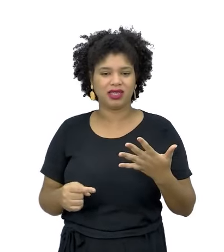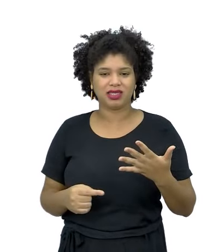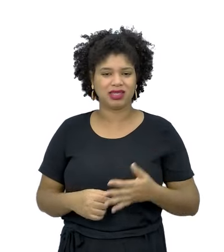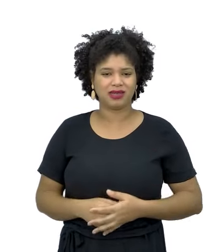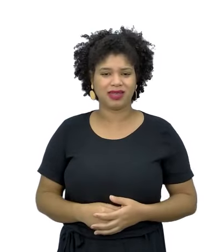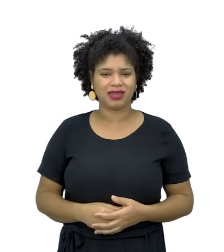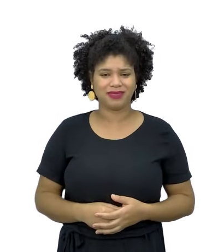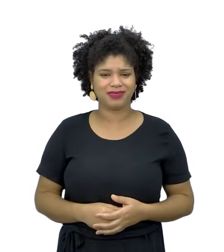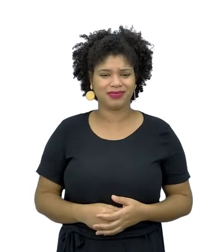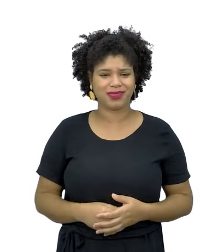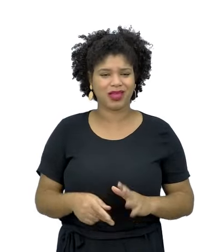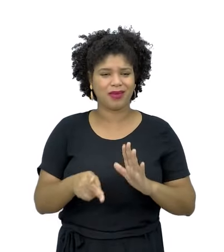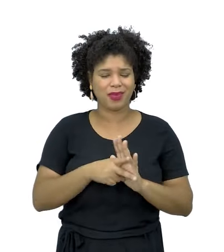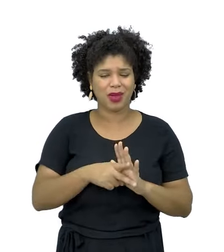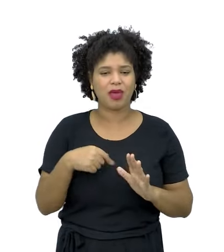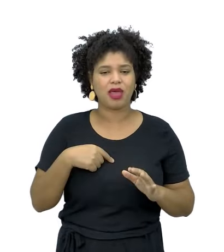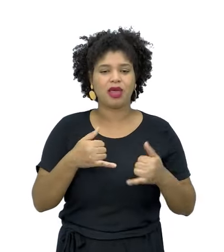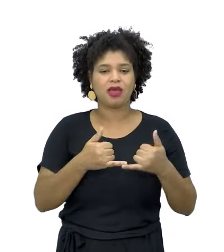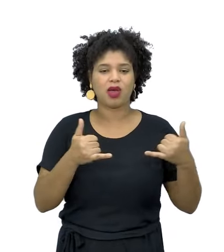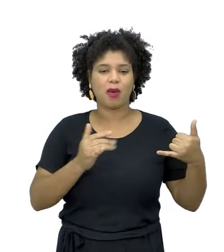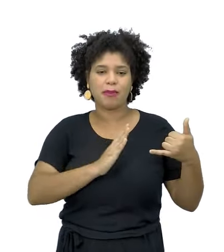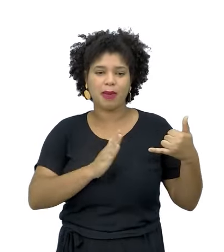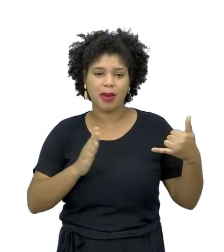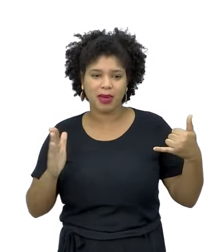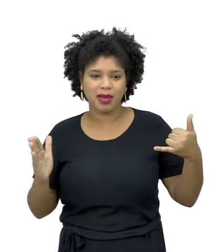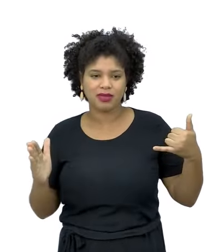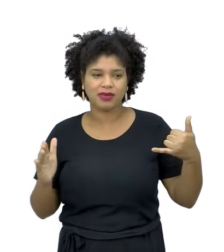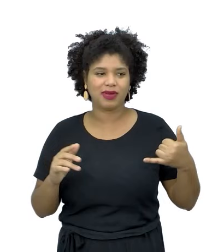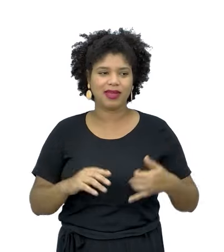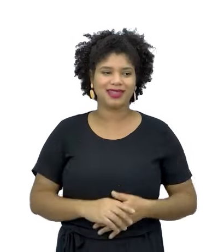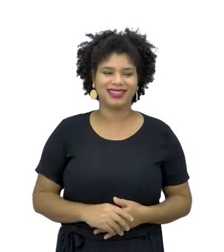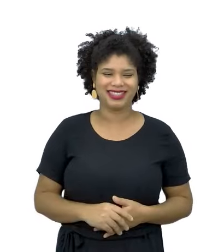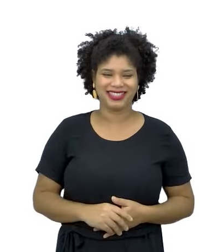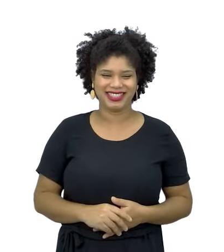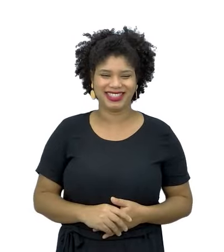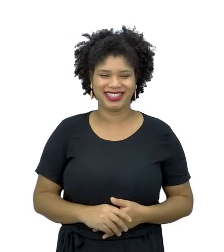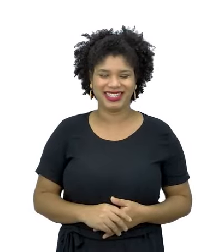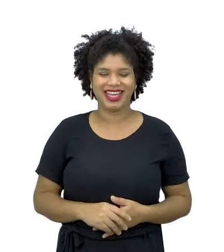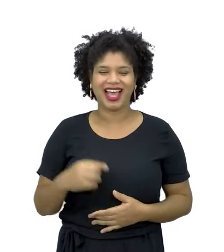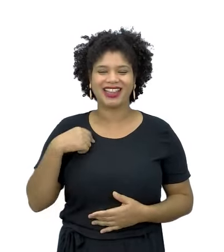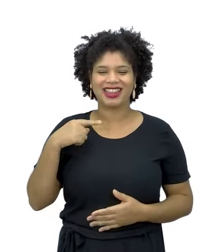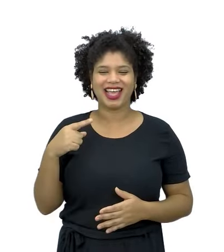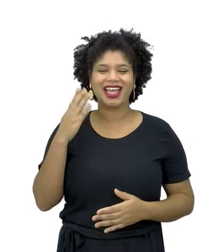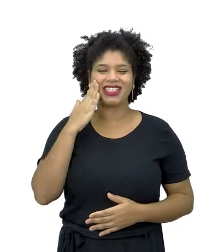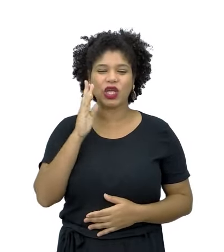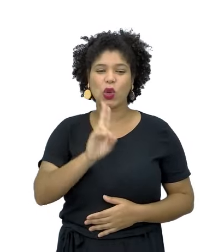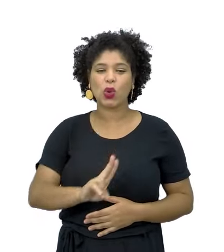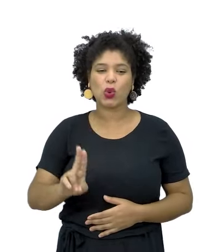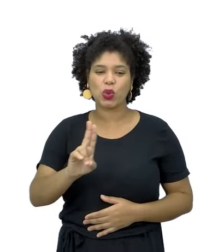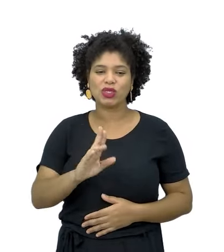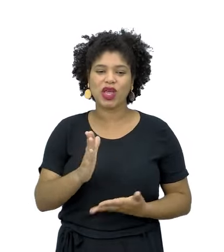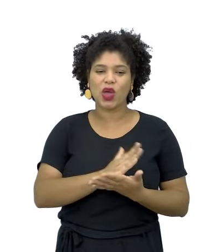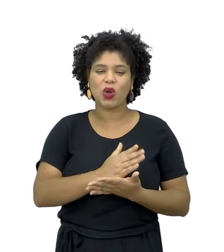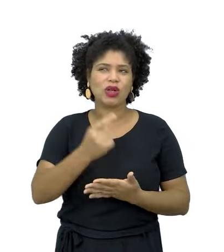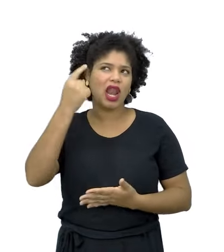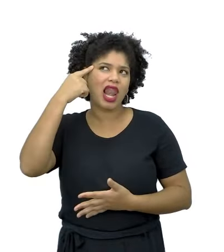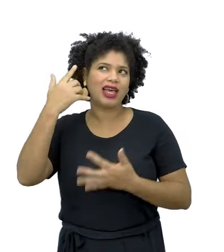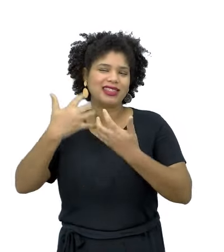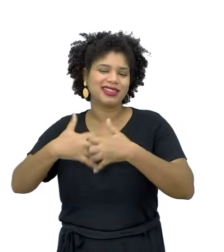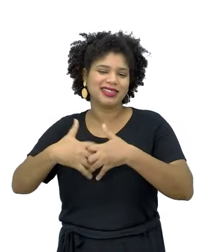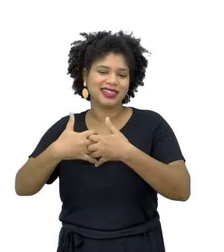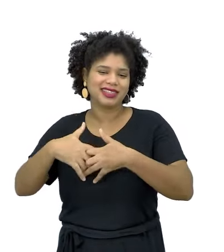ordenação dos números racionais na representação decimal e fracionária, utilizando a noção de